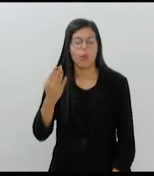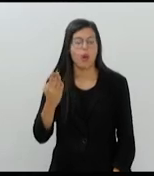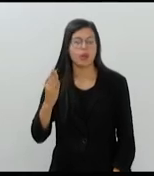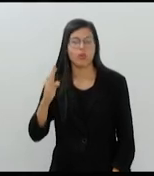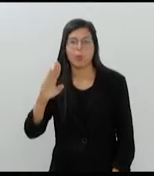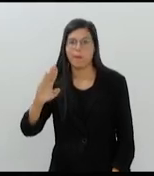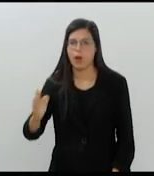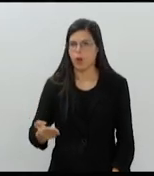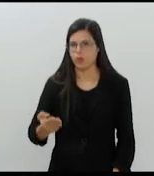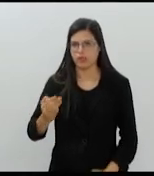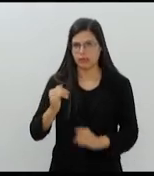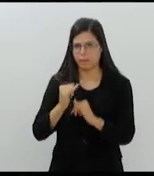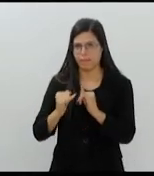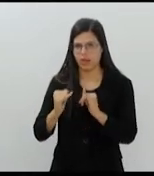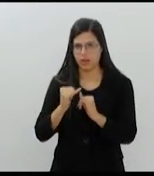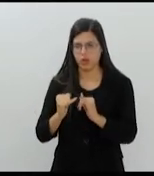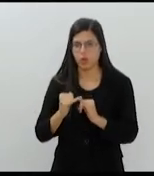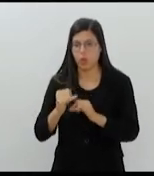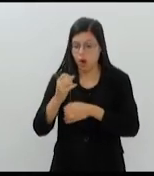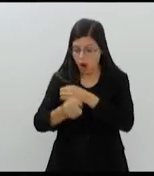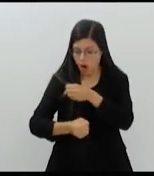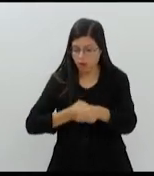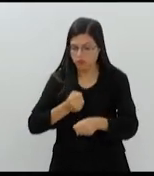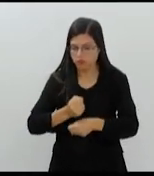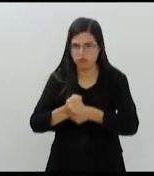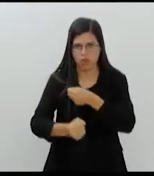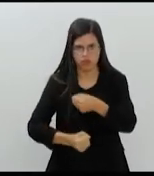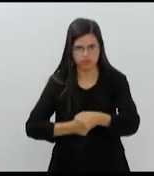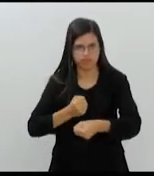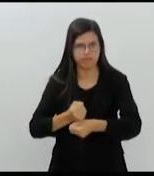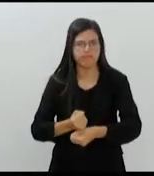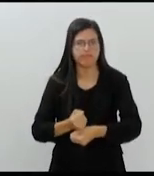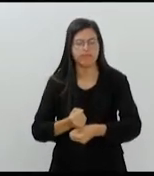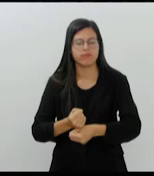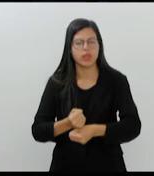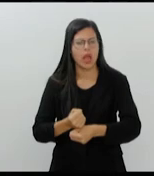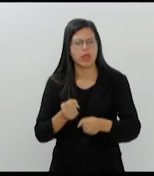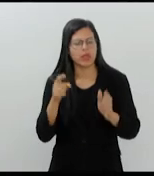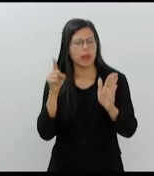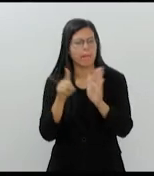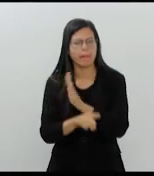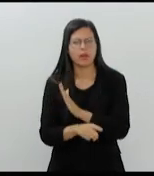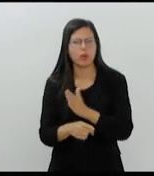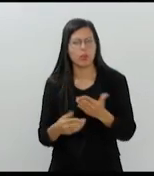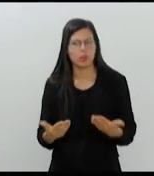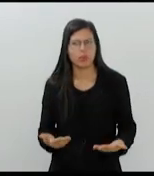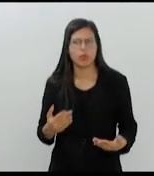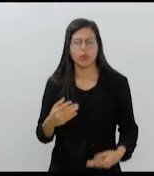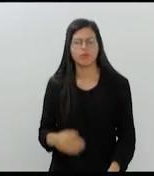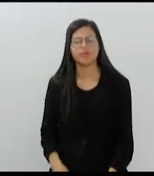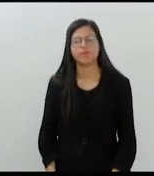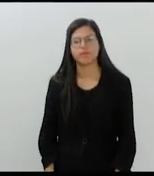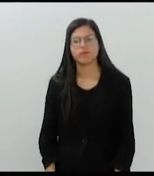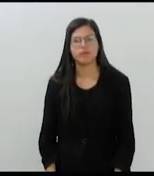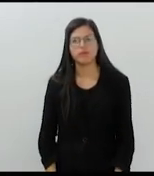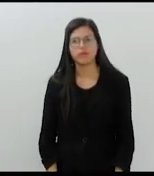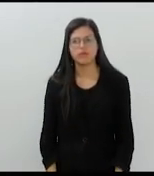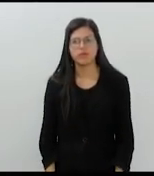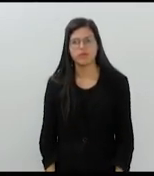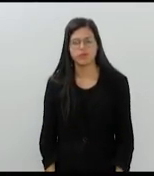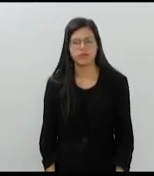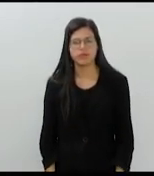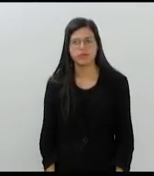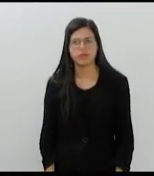4,5 milhões a cada ano. E ele perguntava, deputado